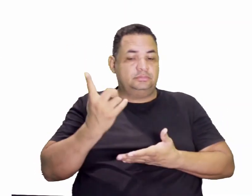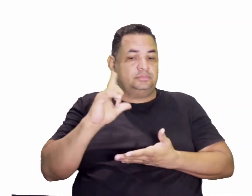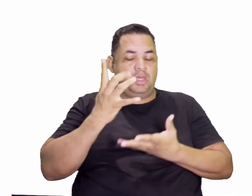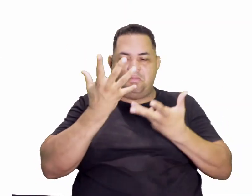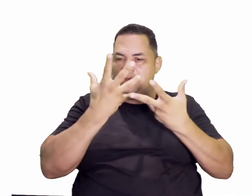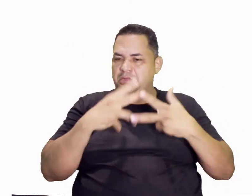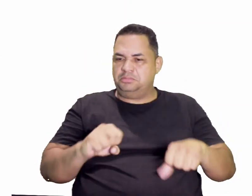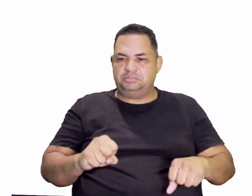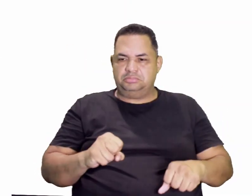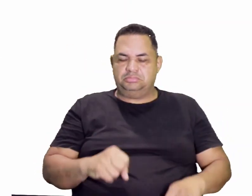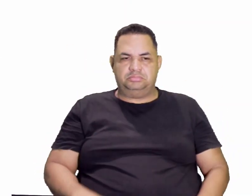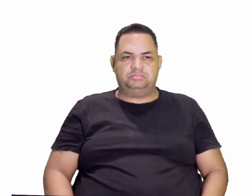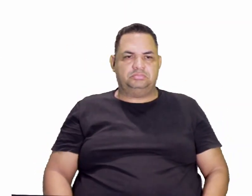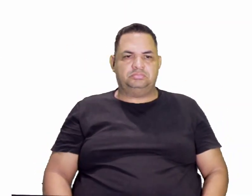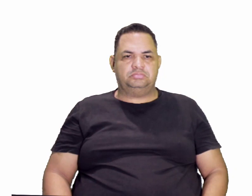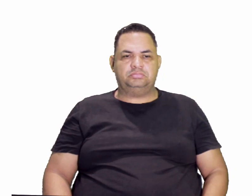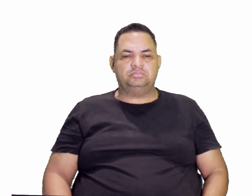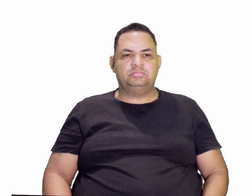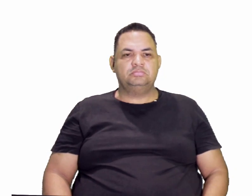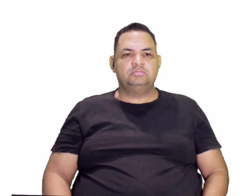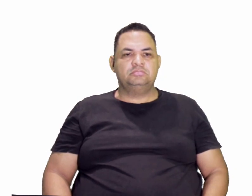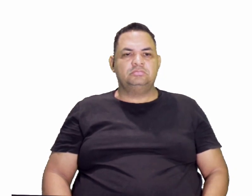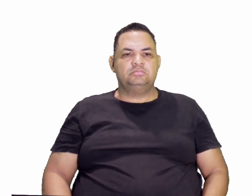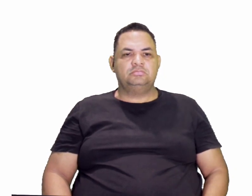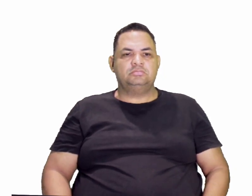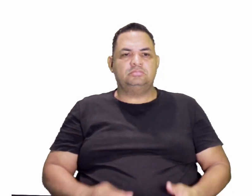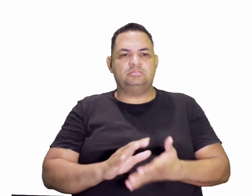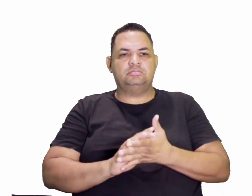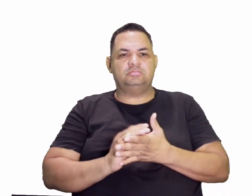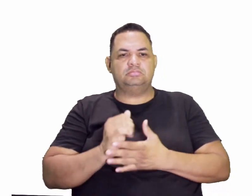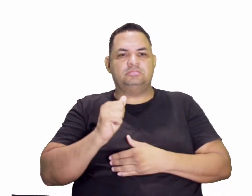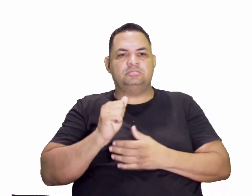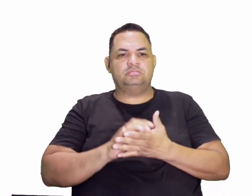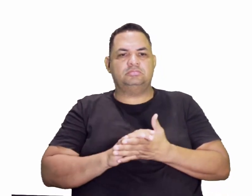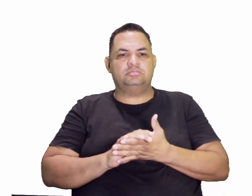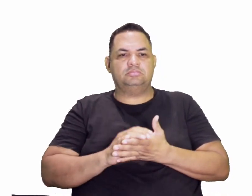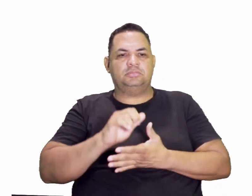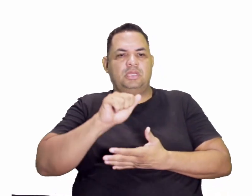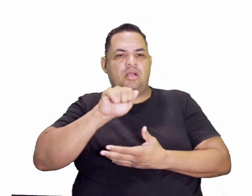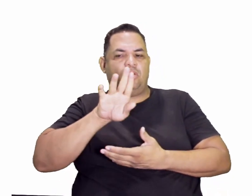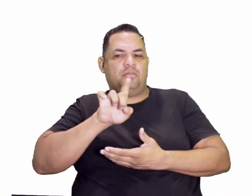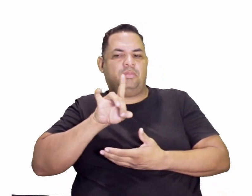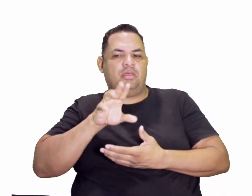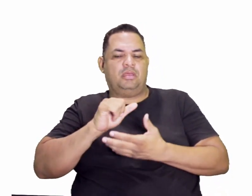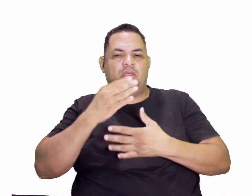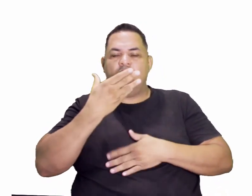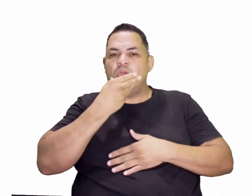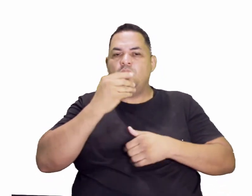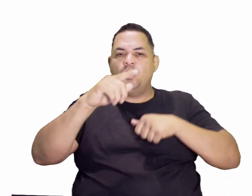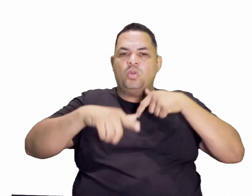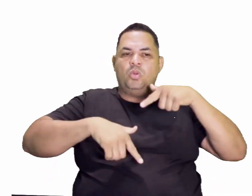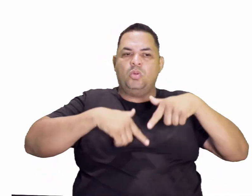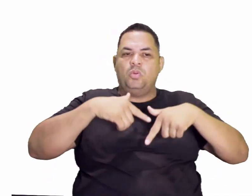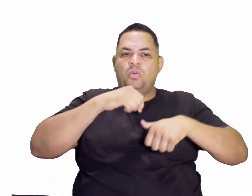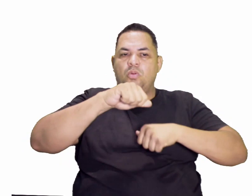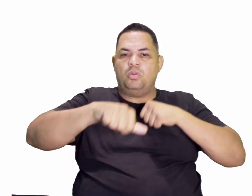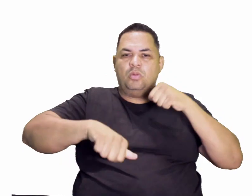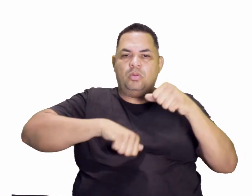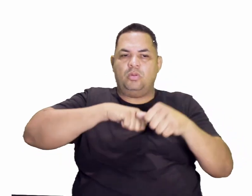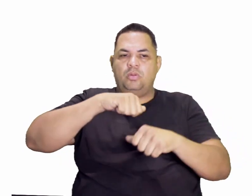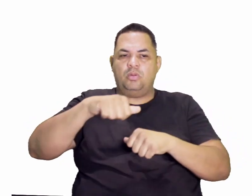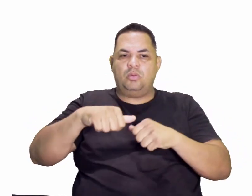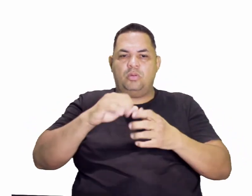aceita. Os alquimistas acreditavam na transmutação, ó. Isto é, na transferência